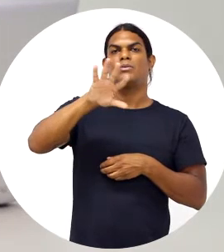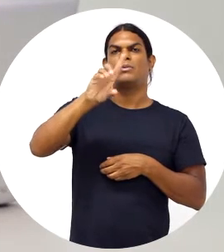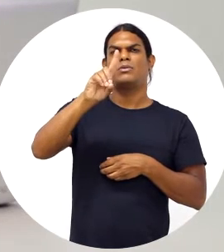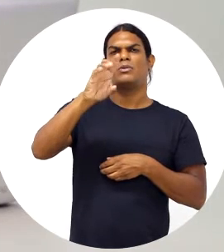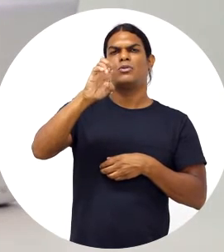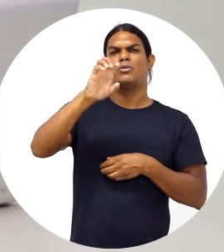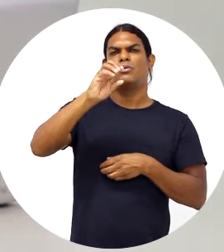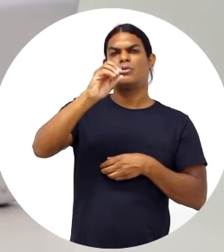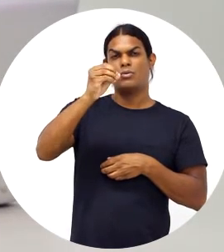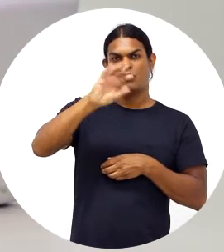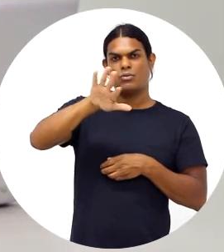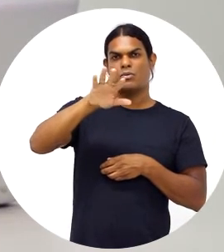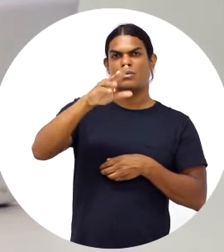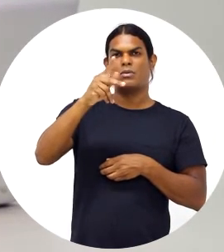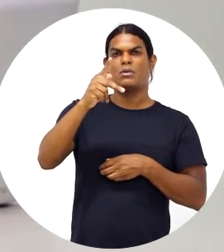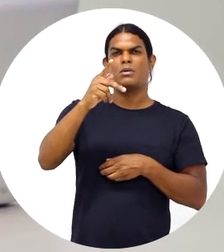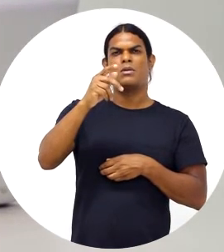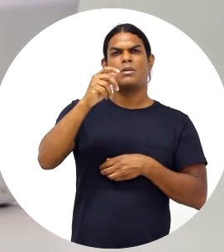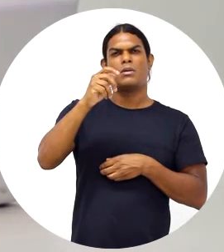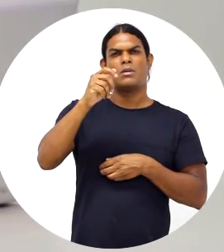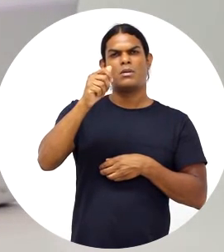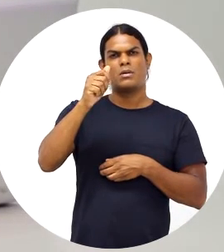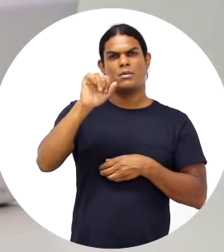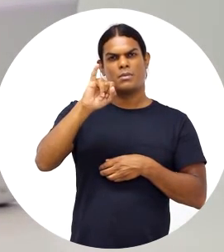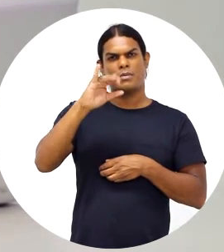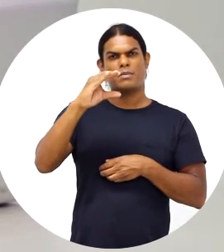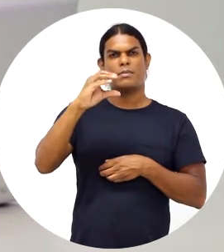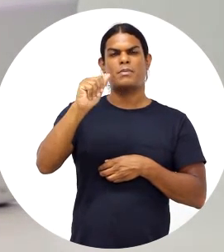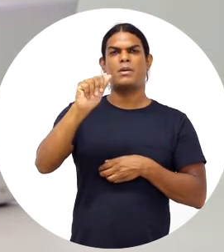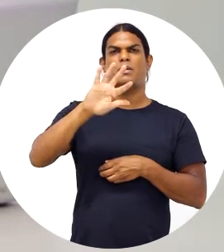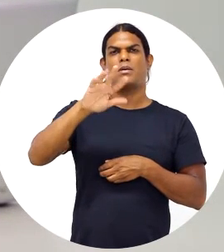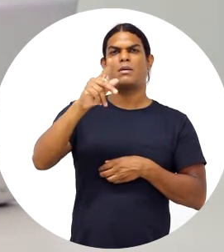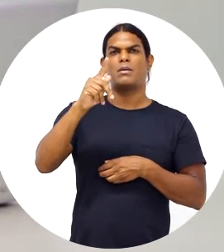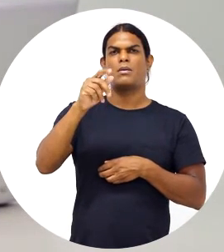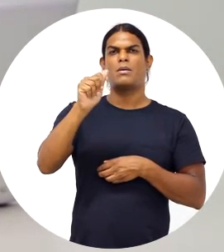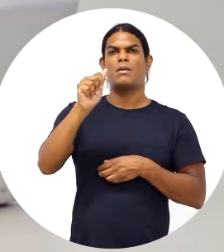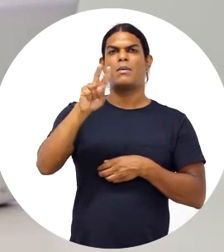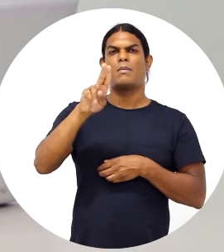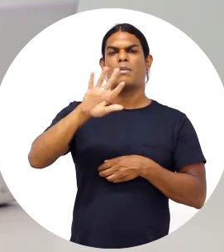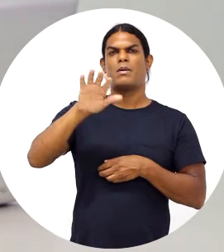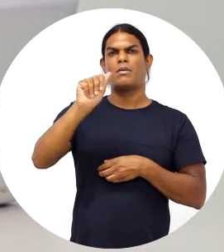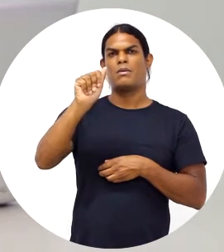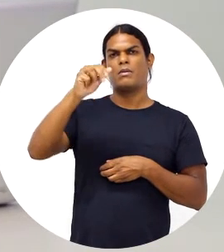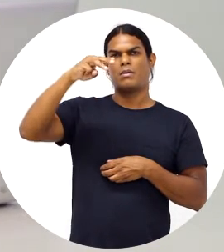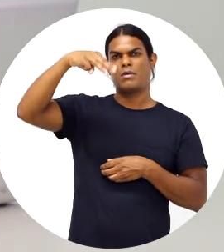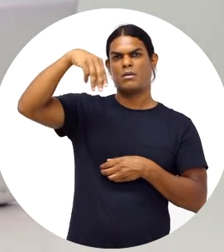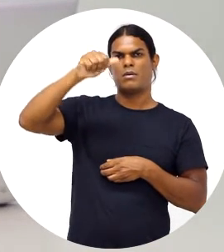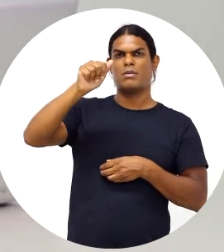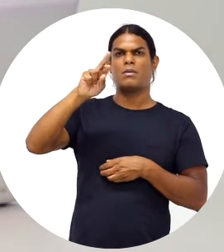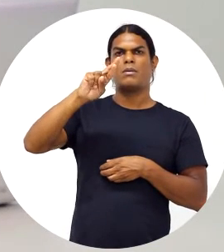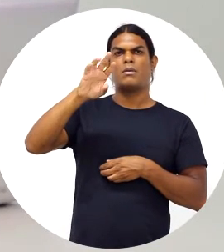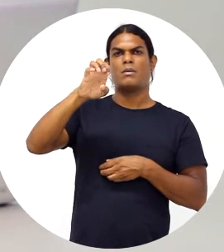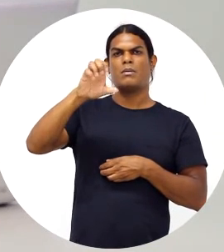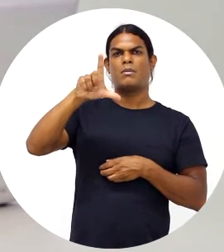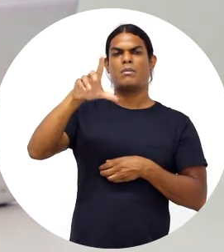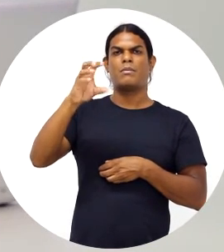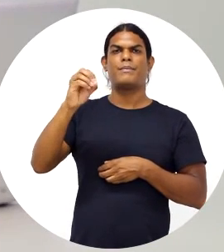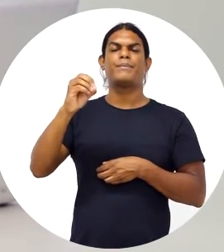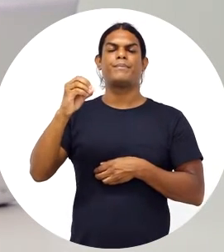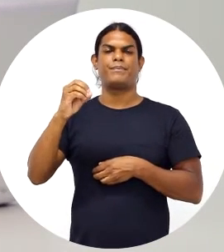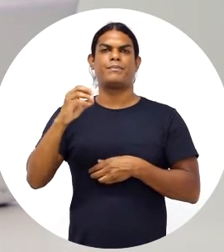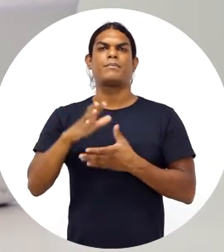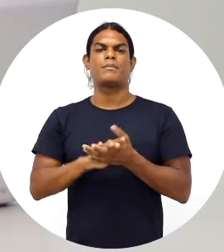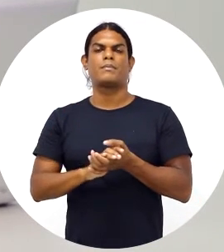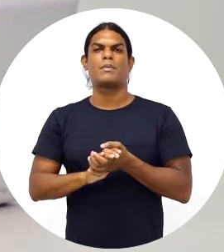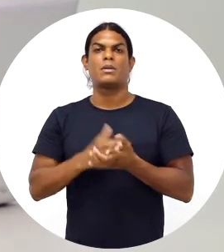Também destacamos dentro dessa literatura a Lígia Bojunga, que apesar de escrever para esse público mais